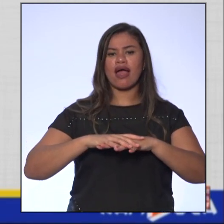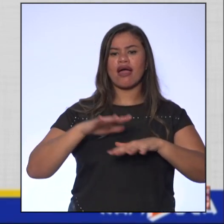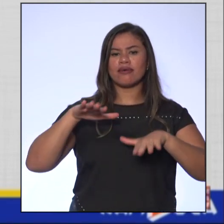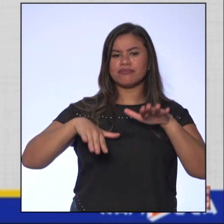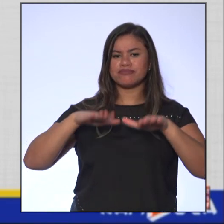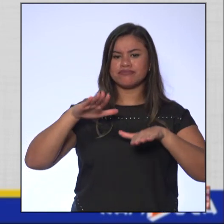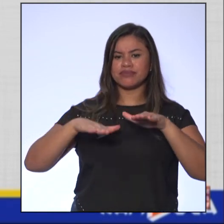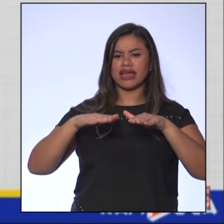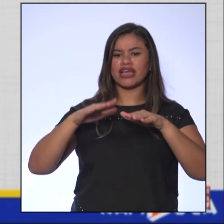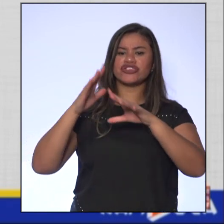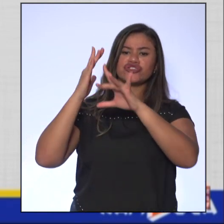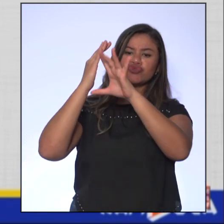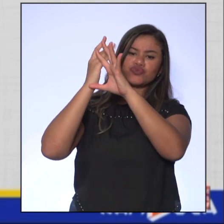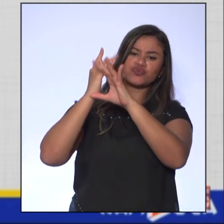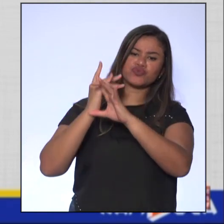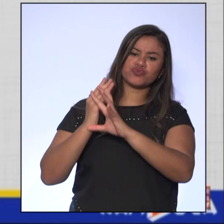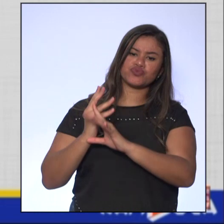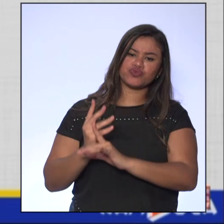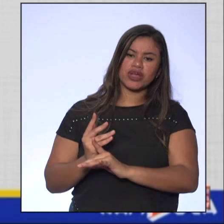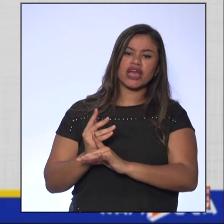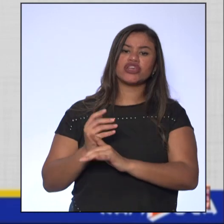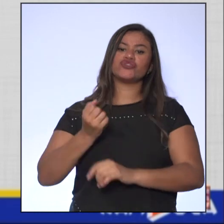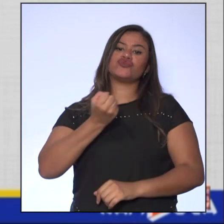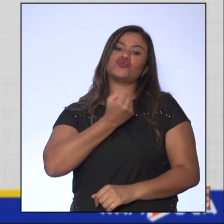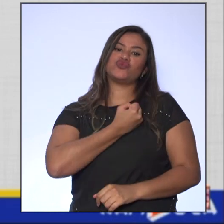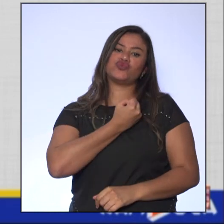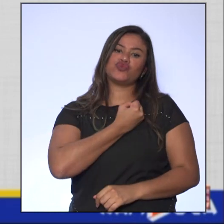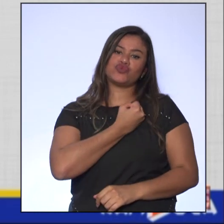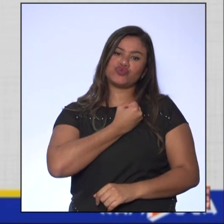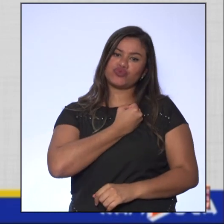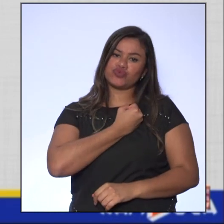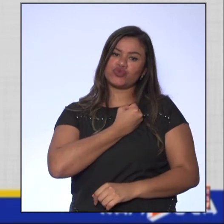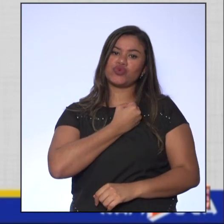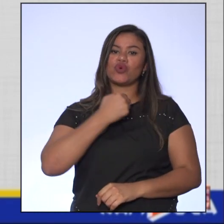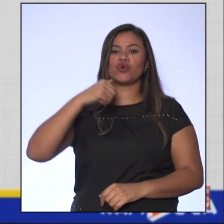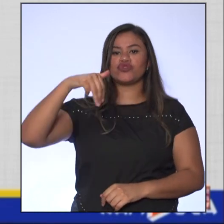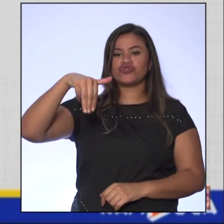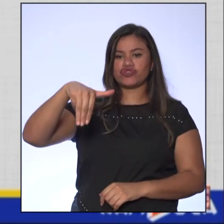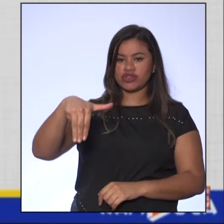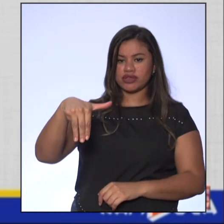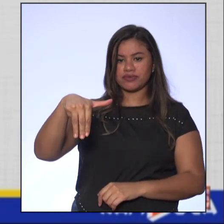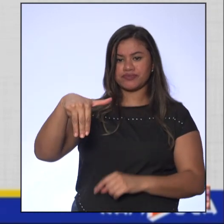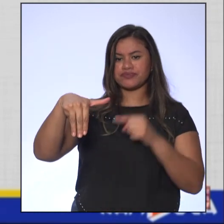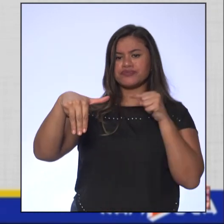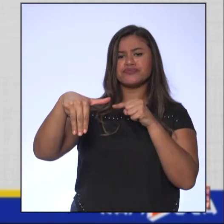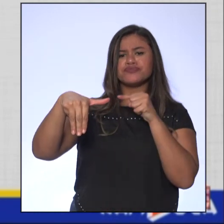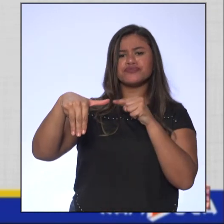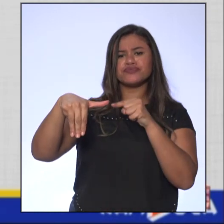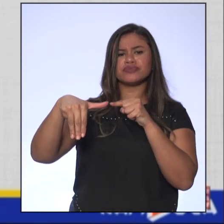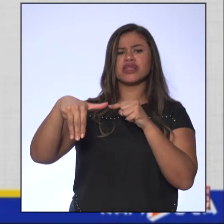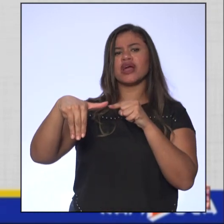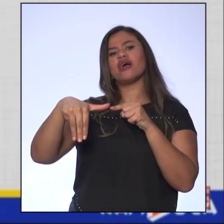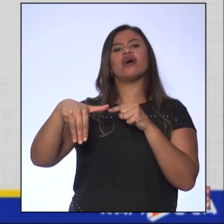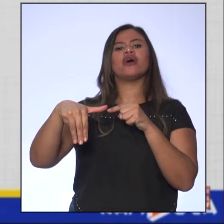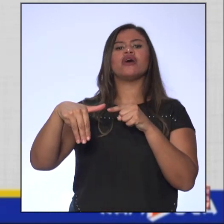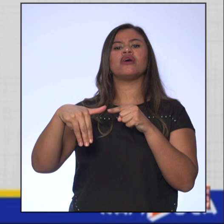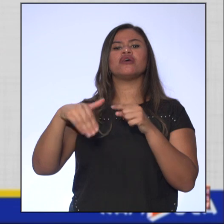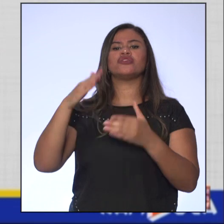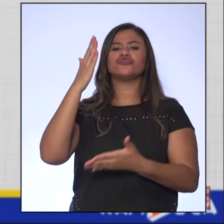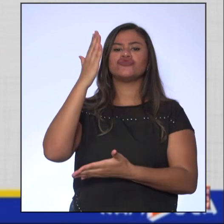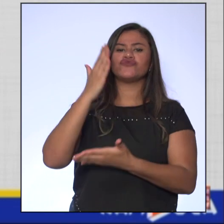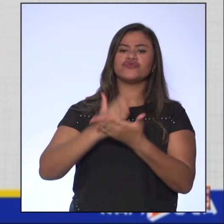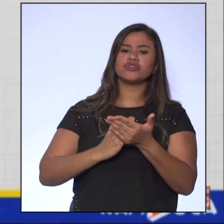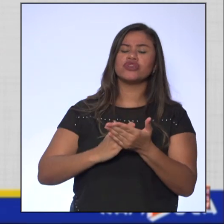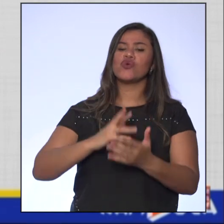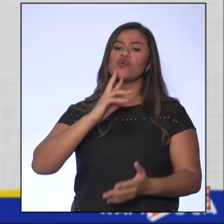somamos, né, os M números e dividimos o resultado por M. Ali dá um exemplo aí, que tem um